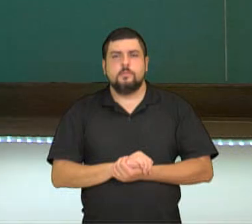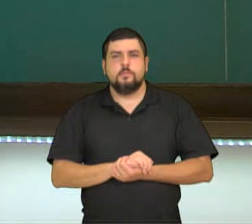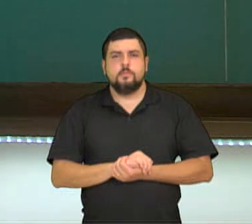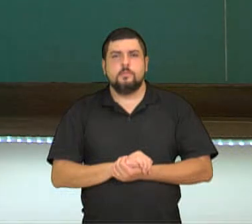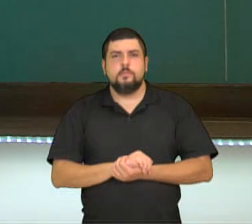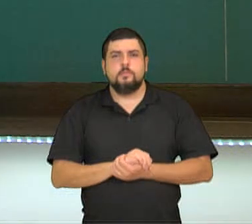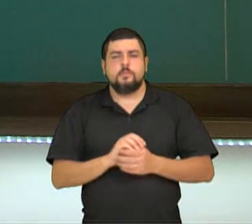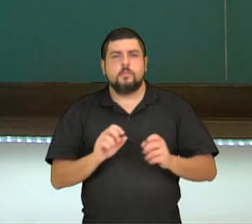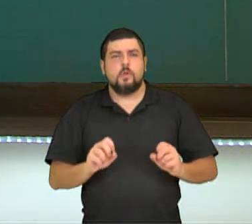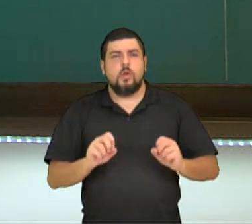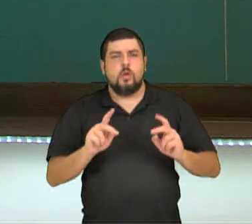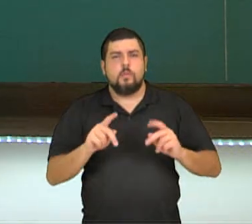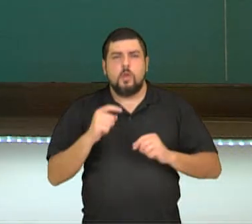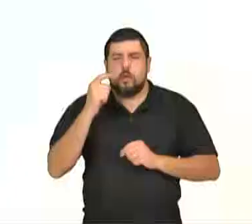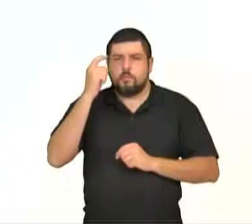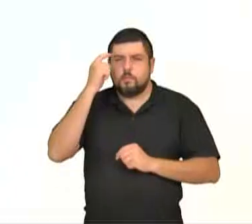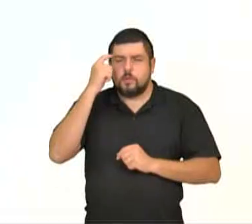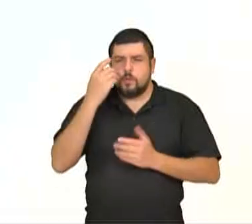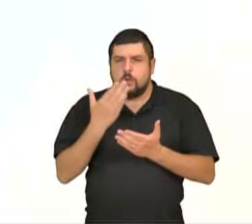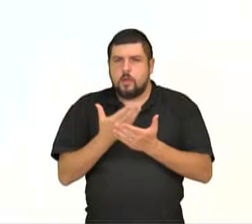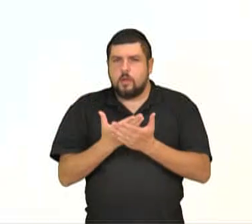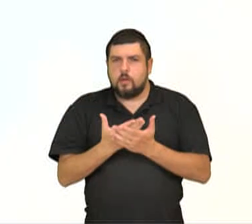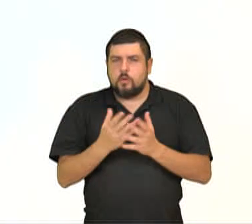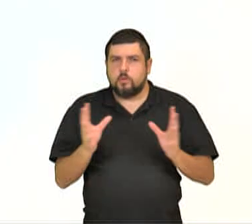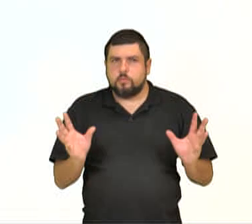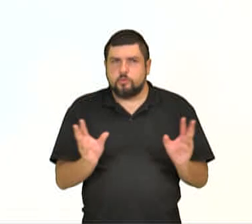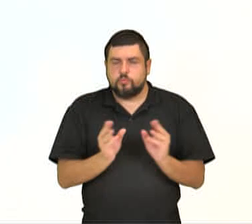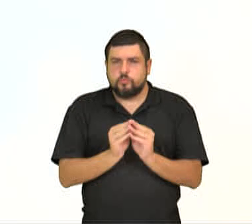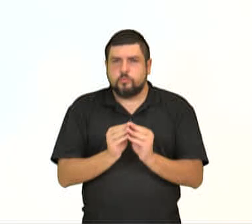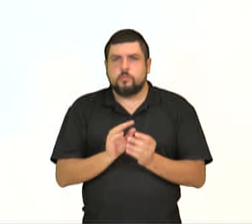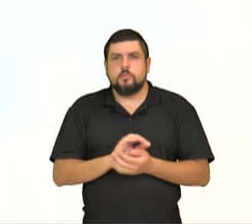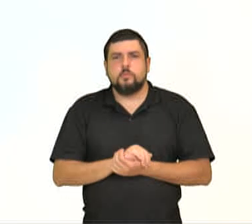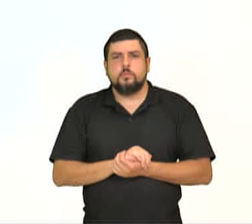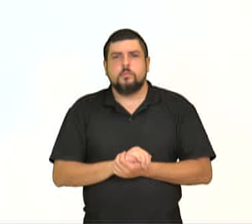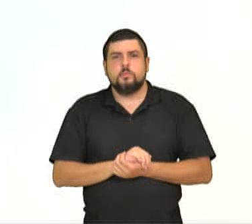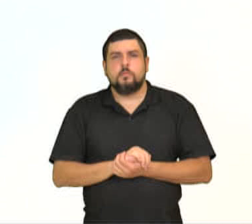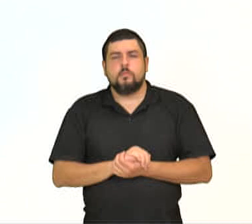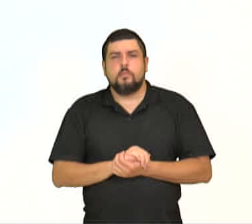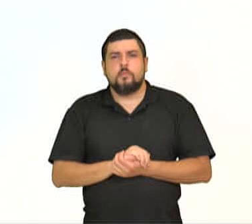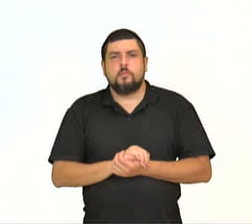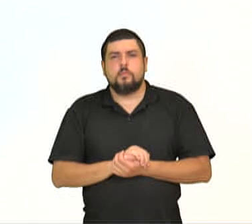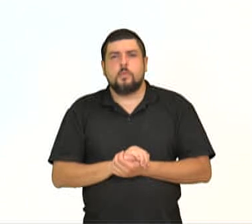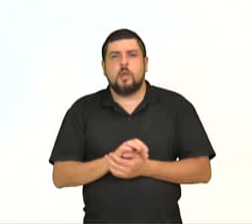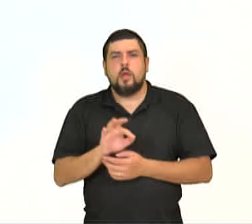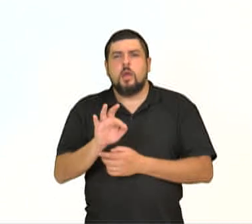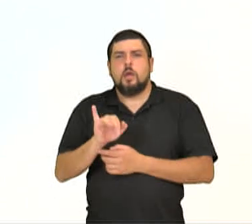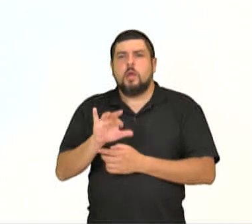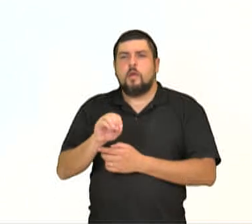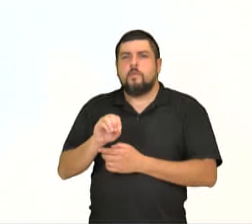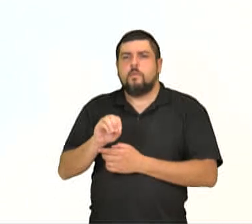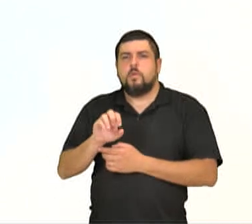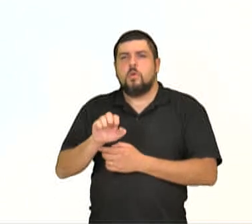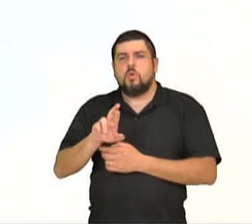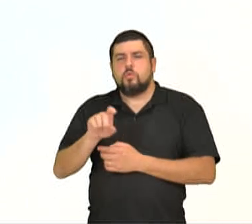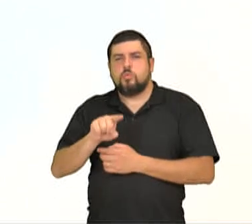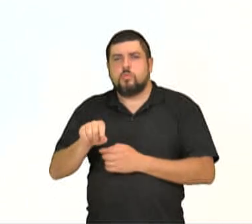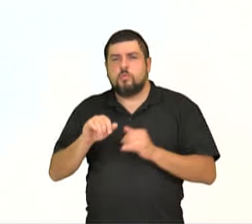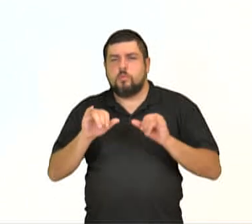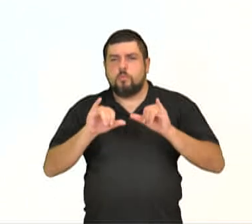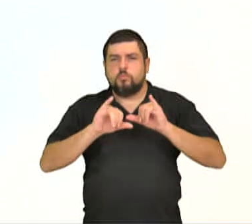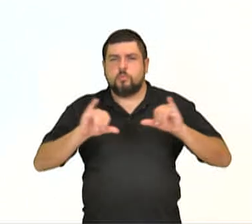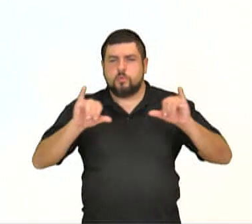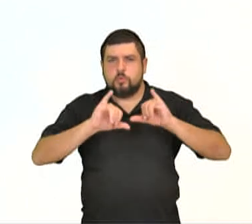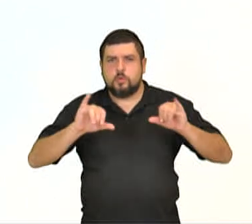Vamos pensar um pouquinho sobre a aula de hoje? Olha só, a agência da Fiocruz de Notícias. Etapas de produção da vacina